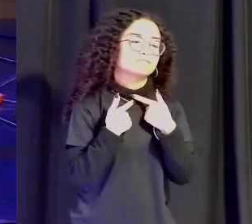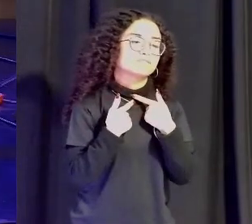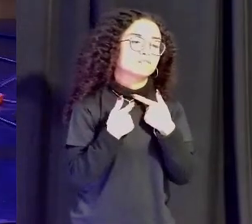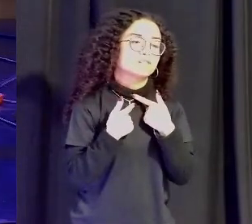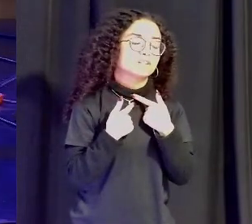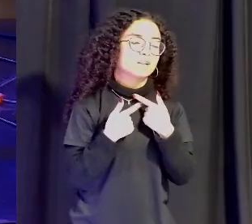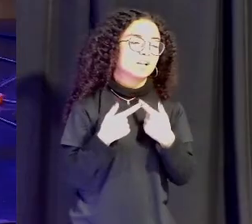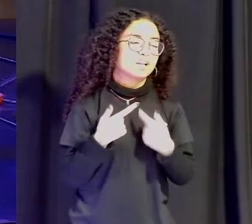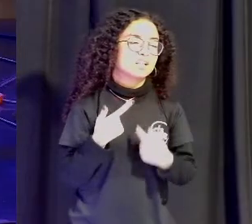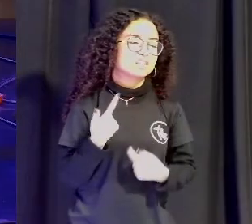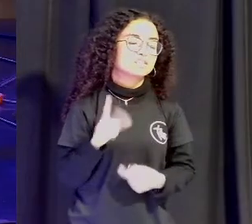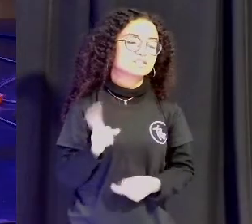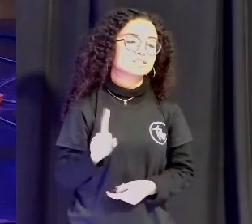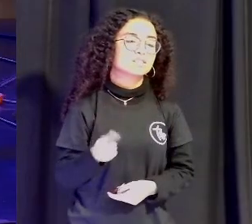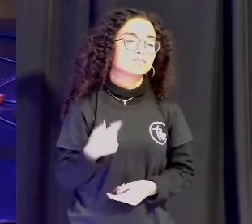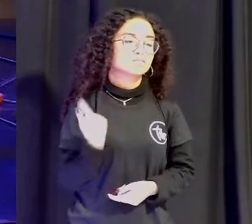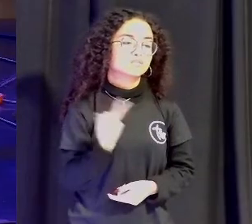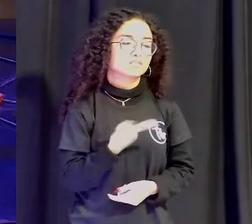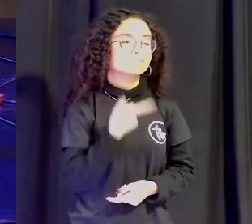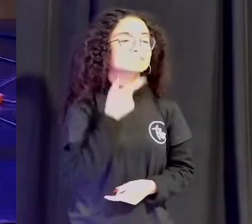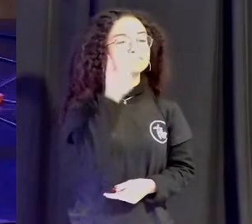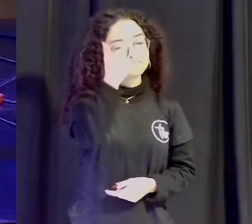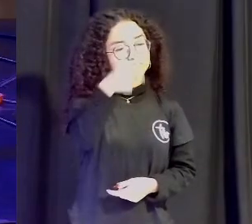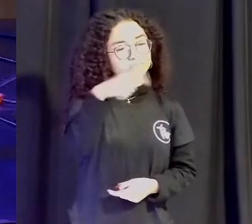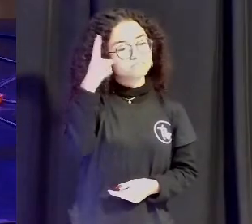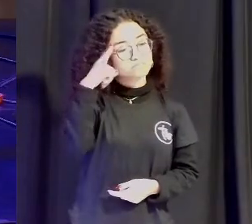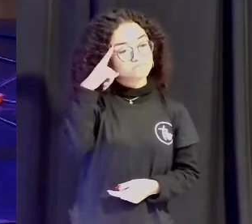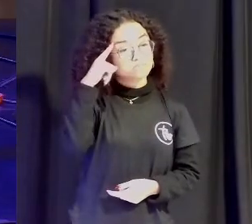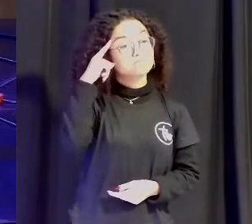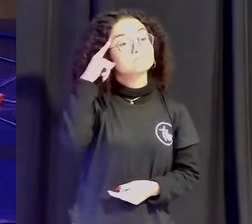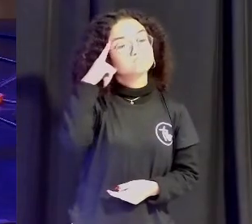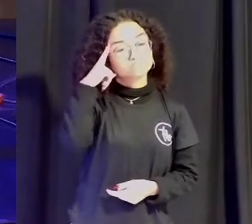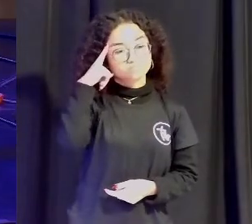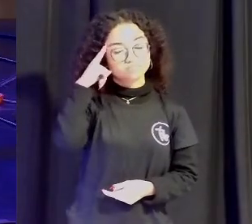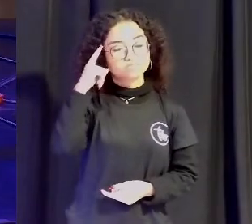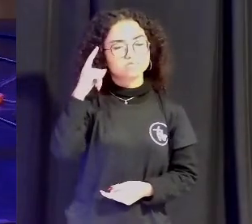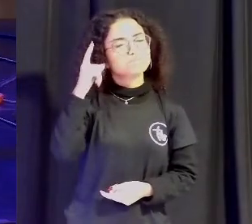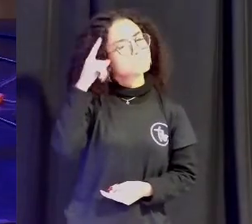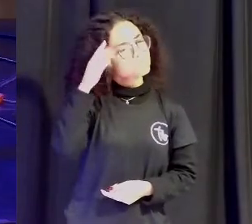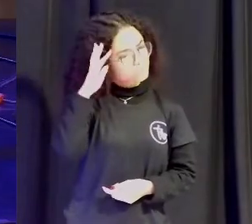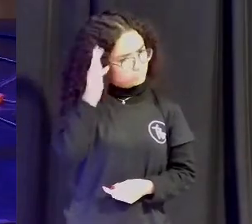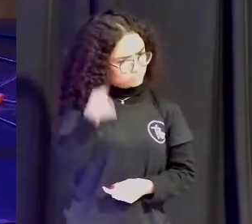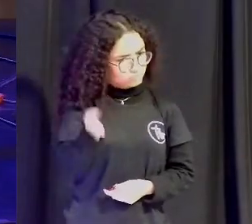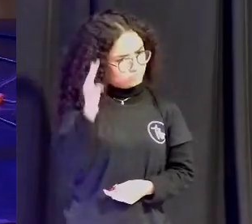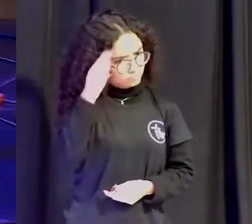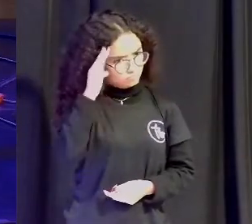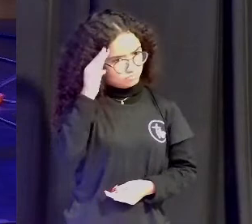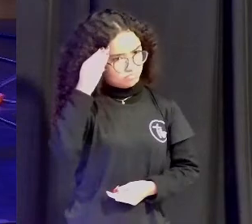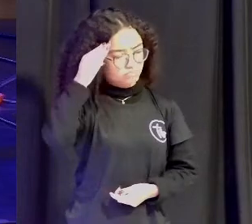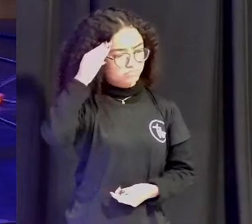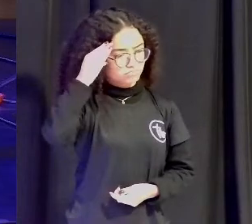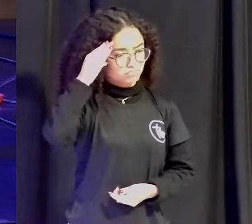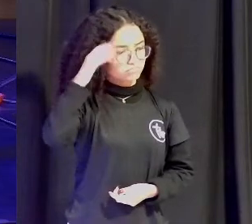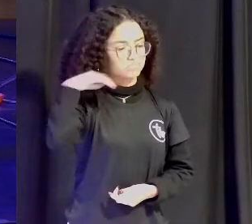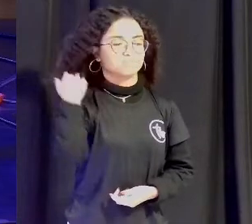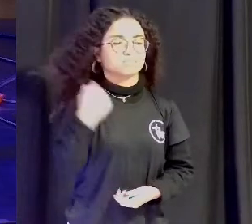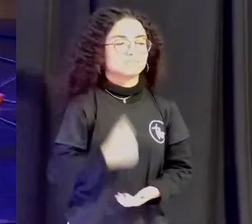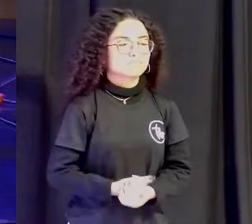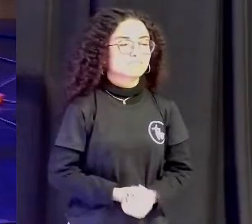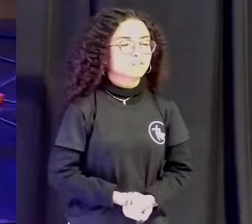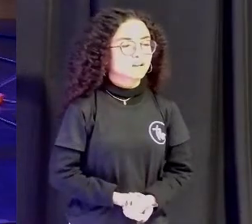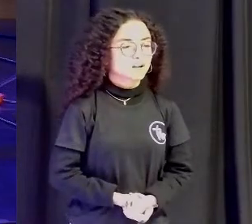que devemos fazer. Você compreende isso? Faz sentido para você?